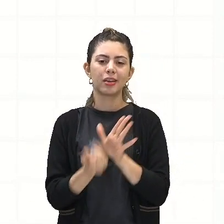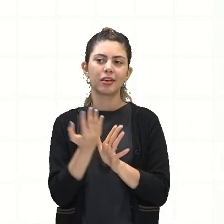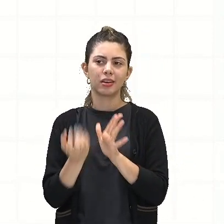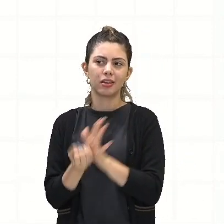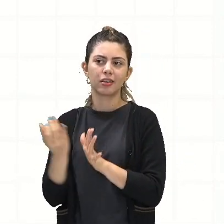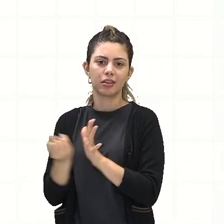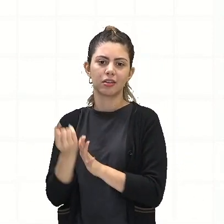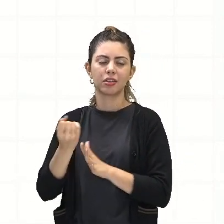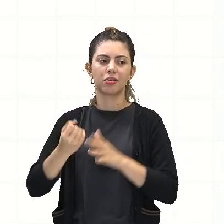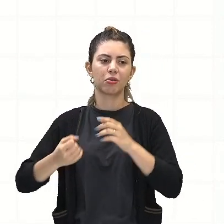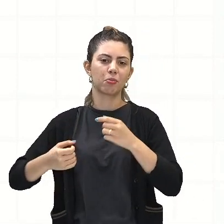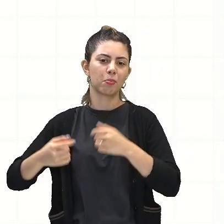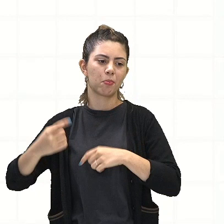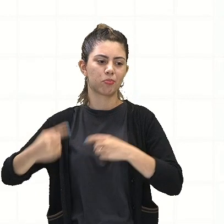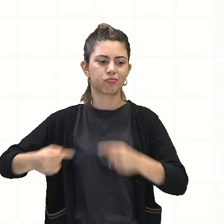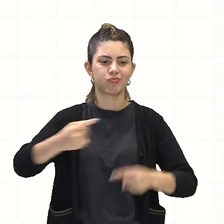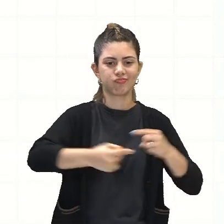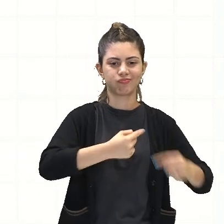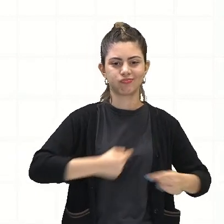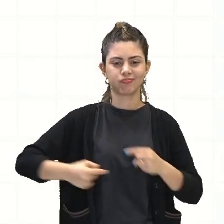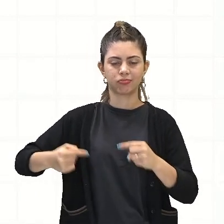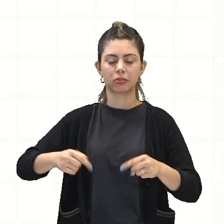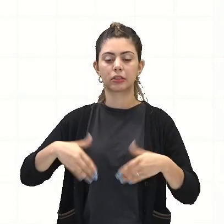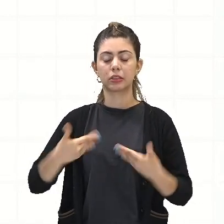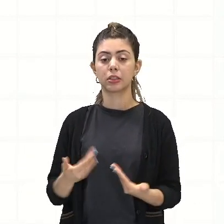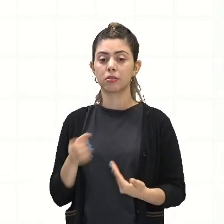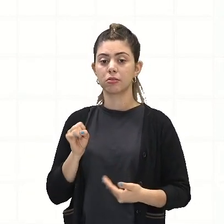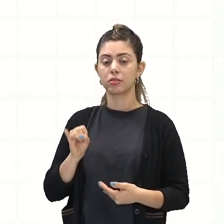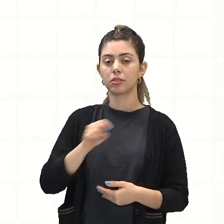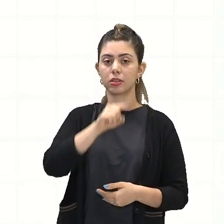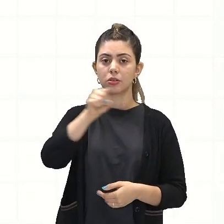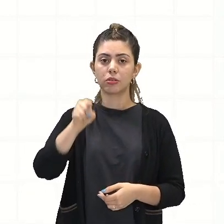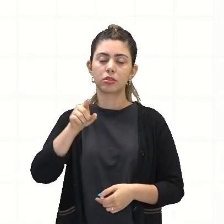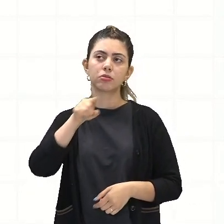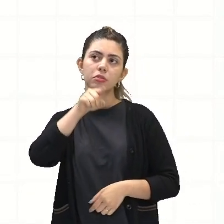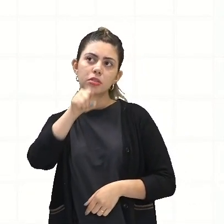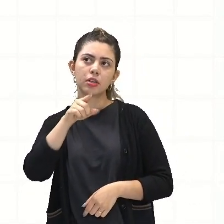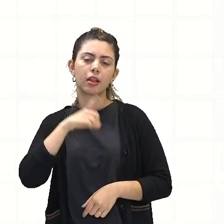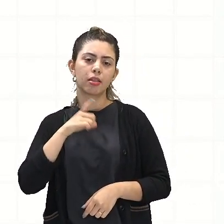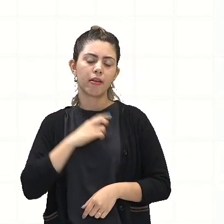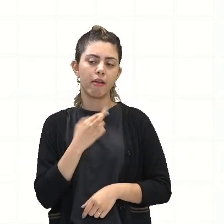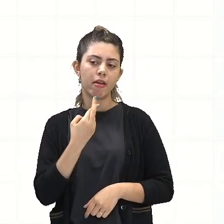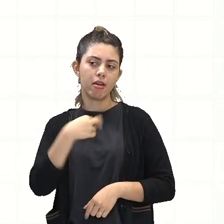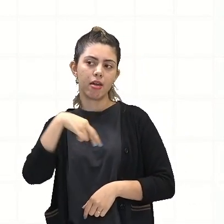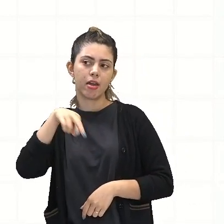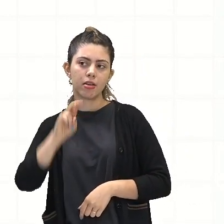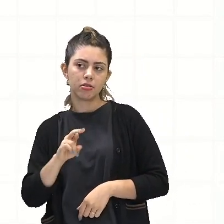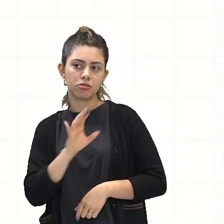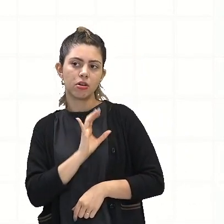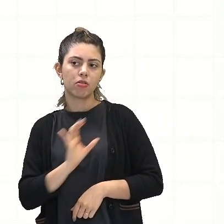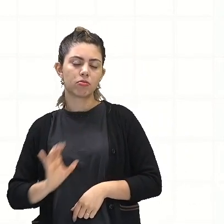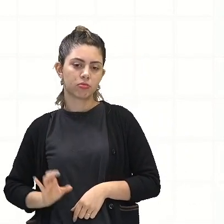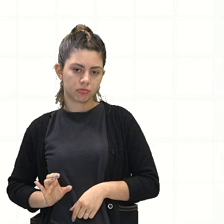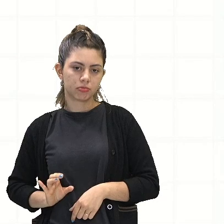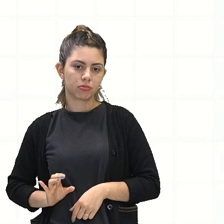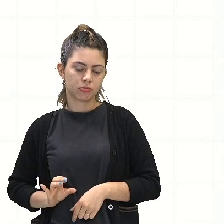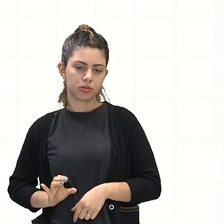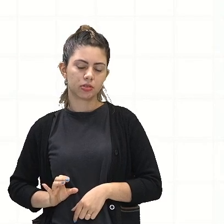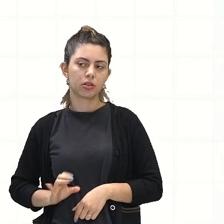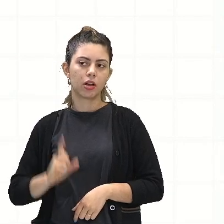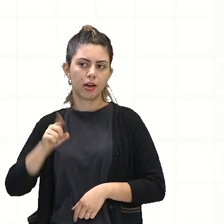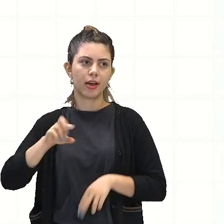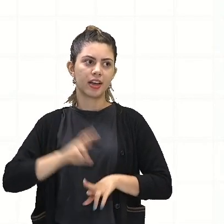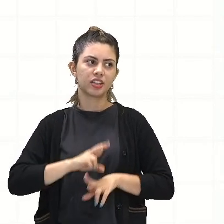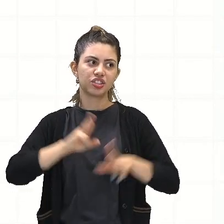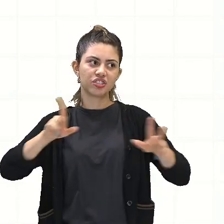da reforma iniciada por Martinho Lutero, que foi inspirada ali primeiramente